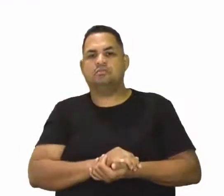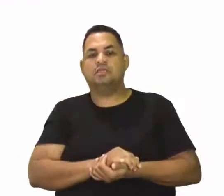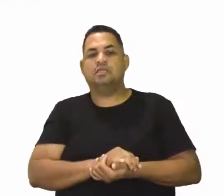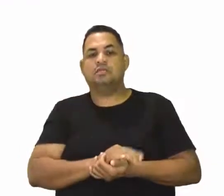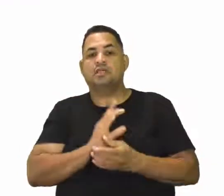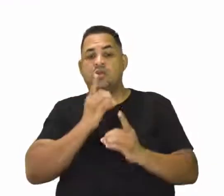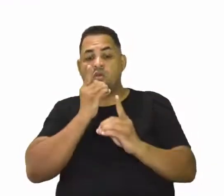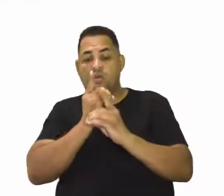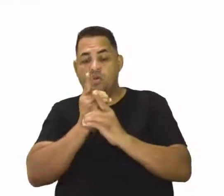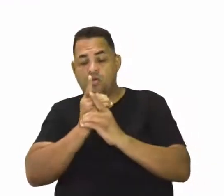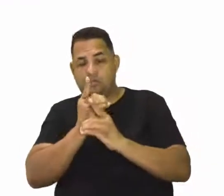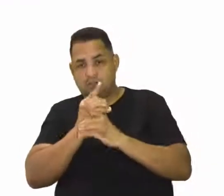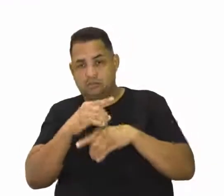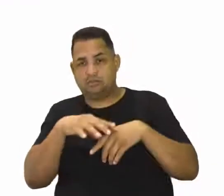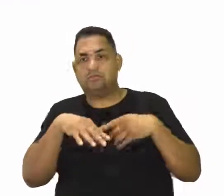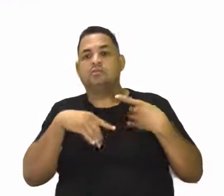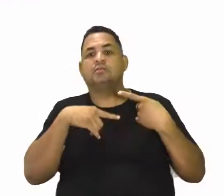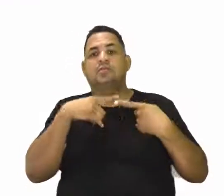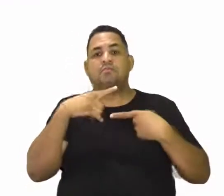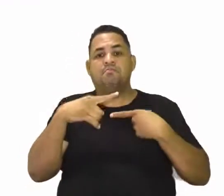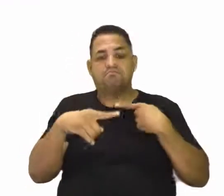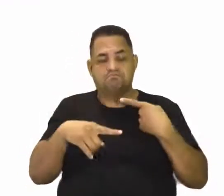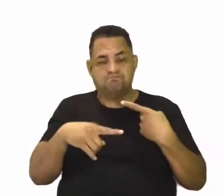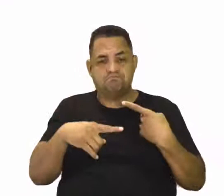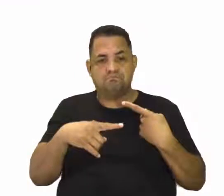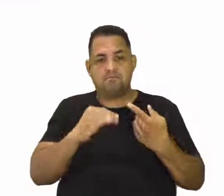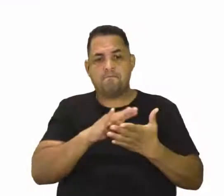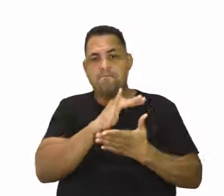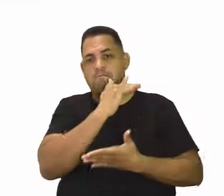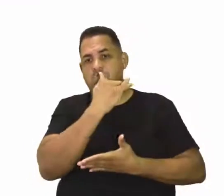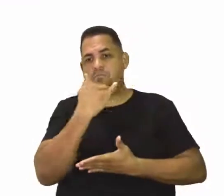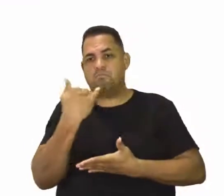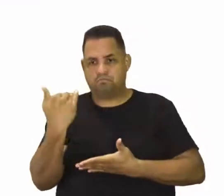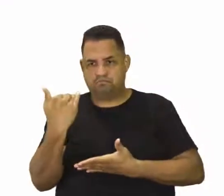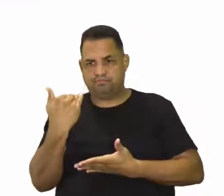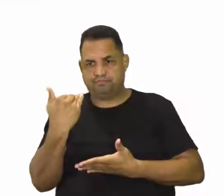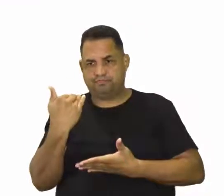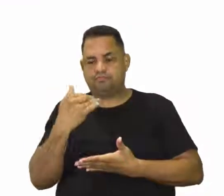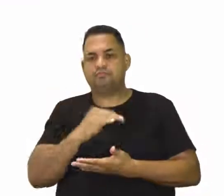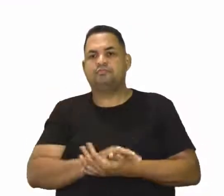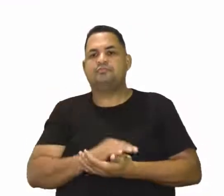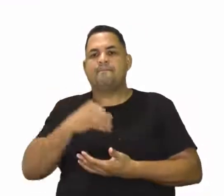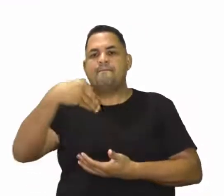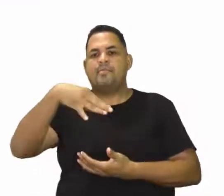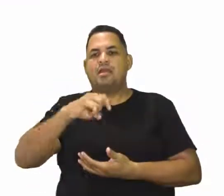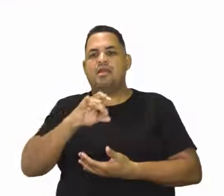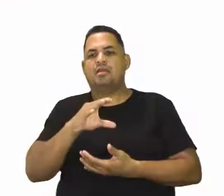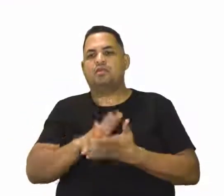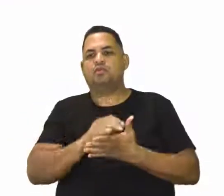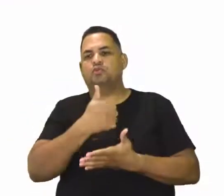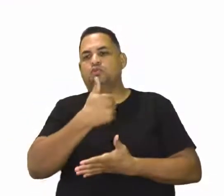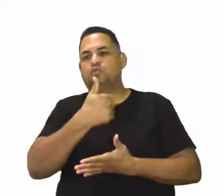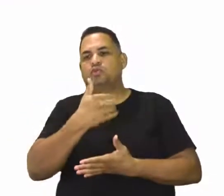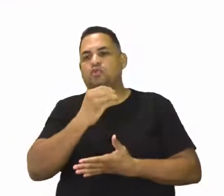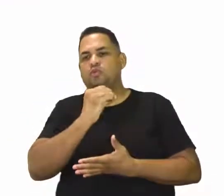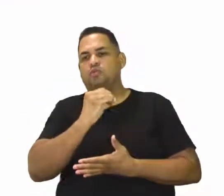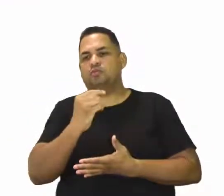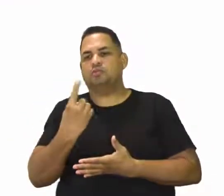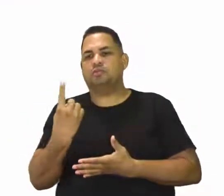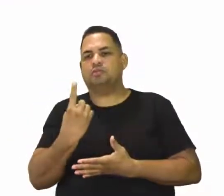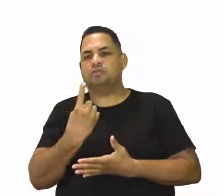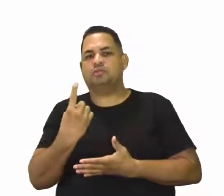que foi encontrado e ali ele foi morto em Maio de 2011